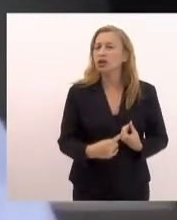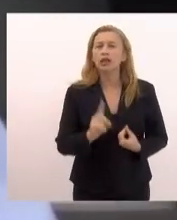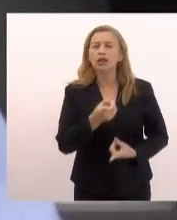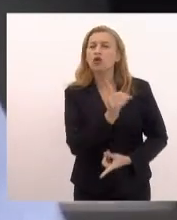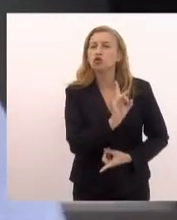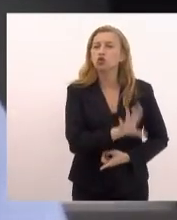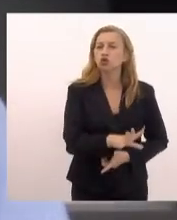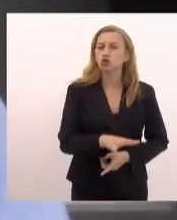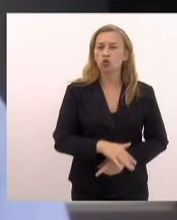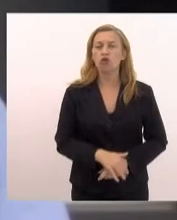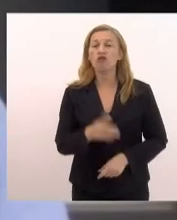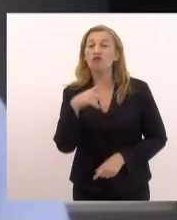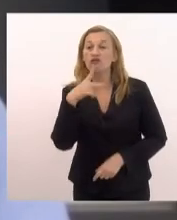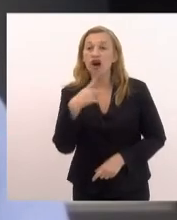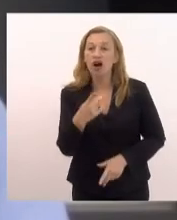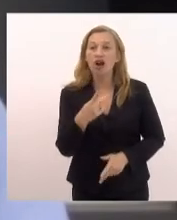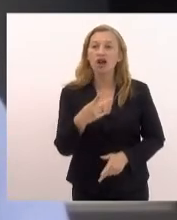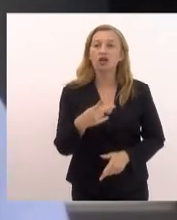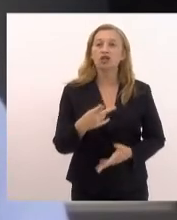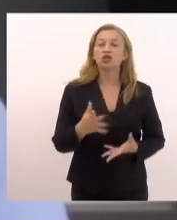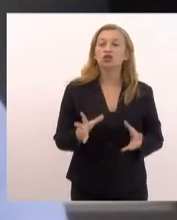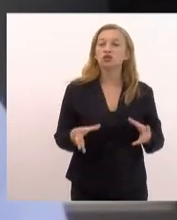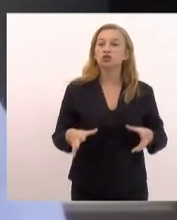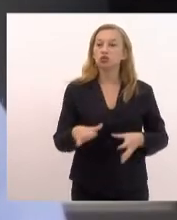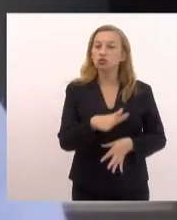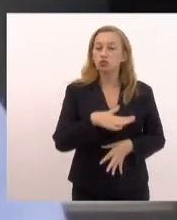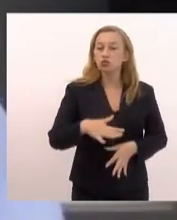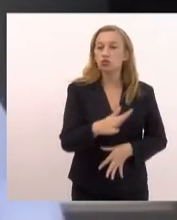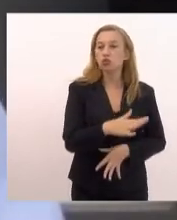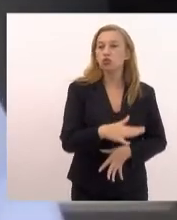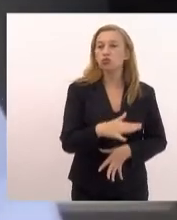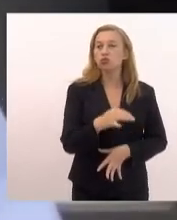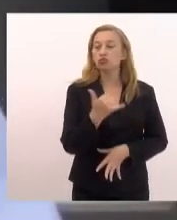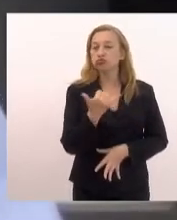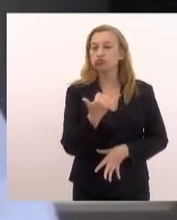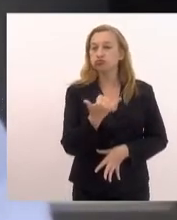só fala de uma cadeia energética